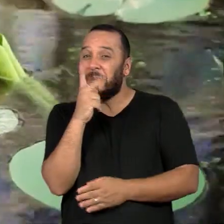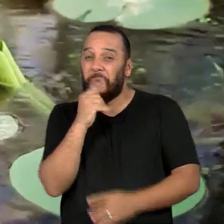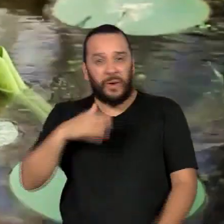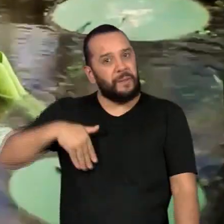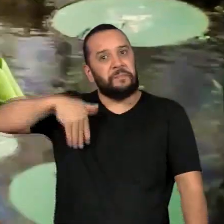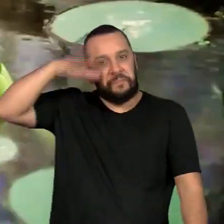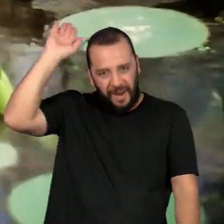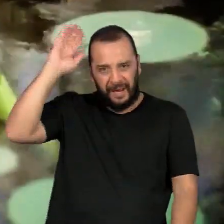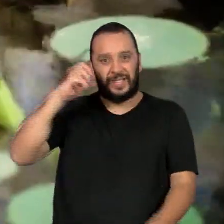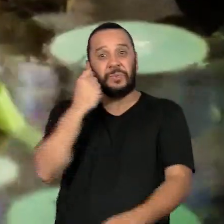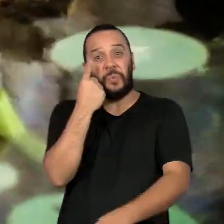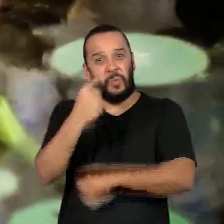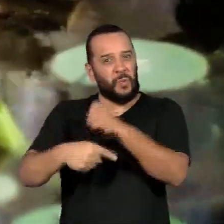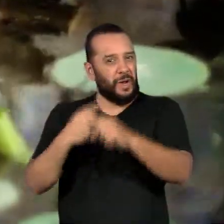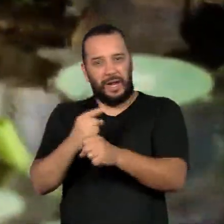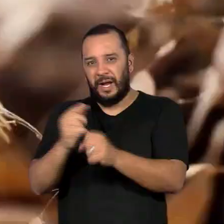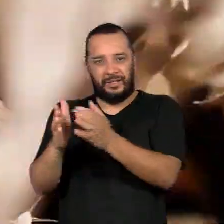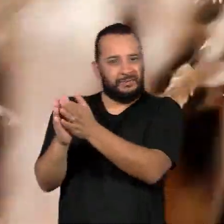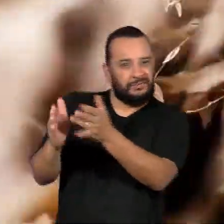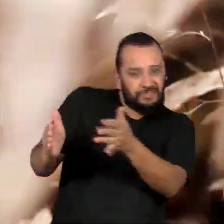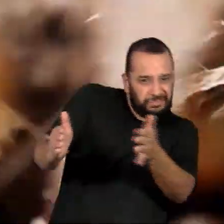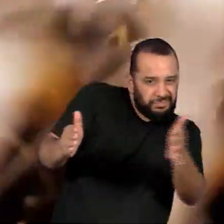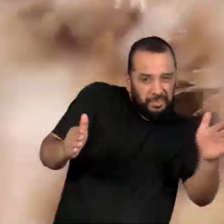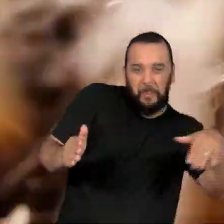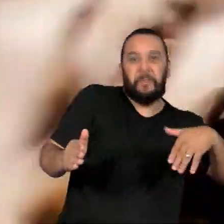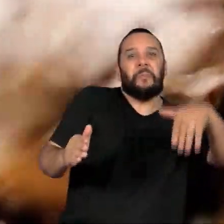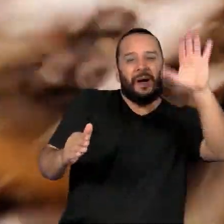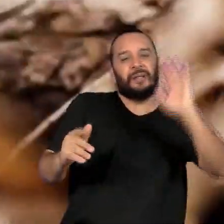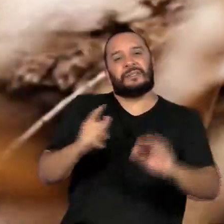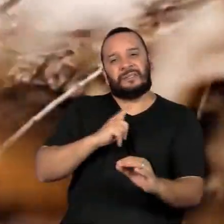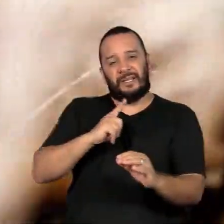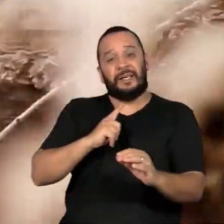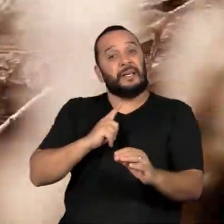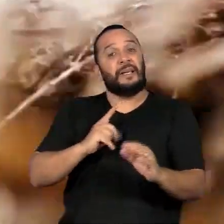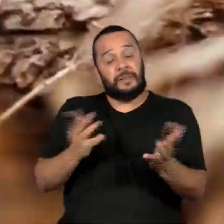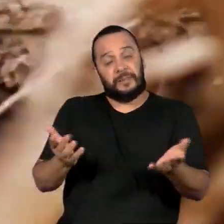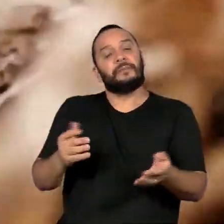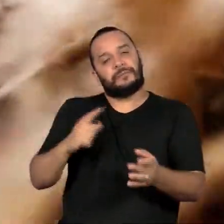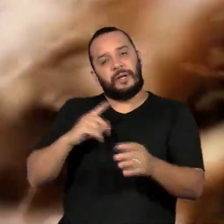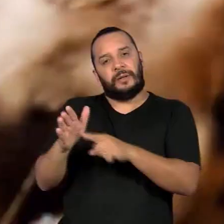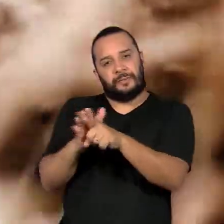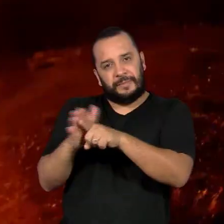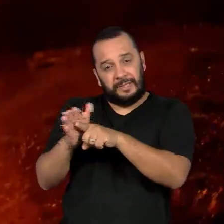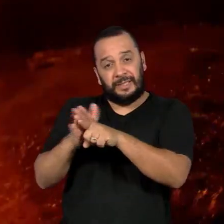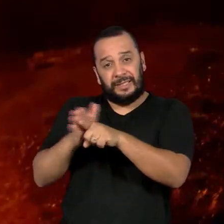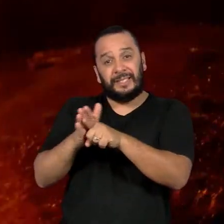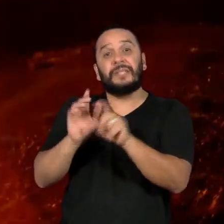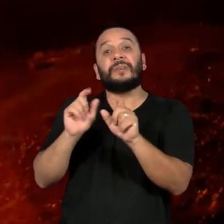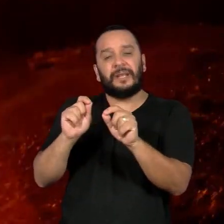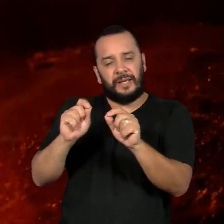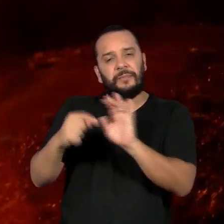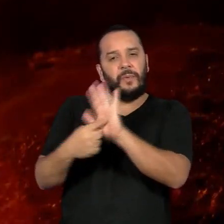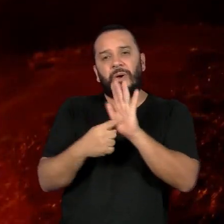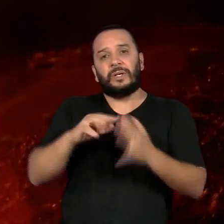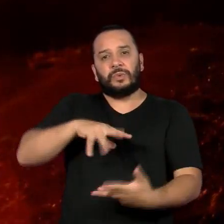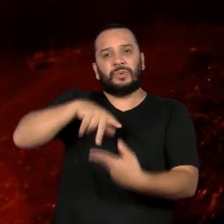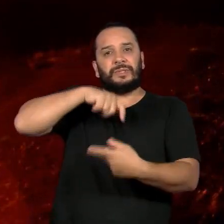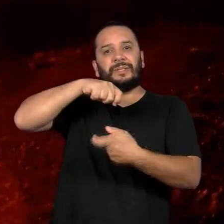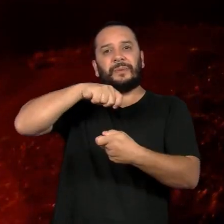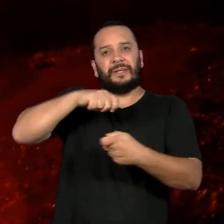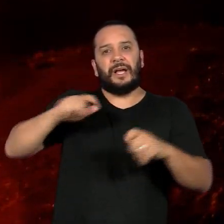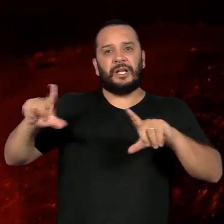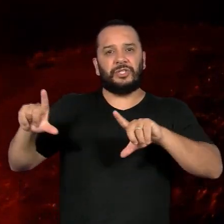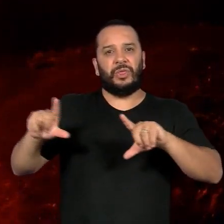vida insustentável. A conclusão é da ONG ambiental Global Footprint Network, sediada nos